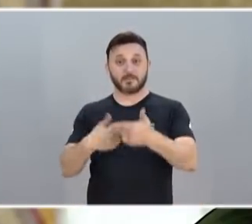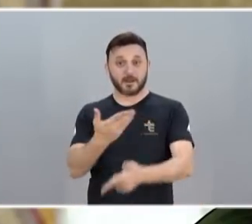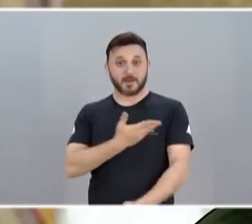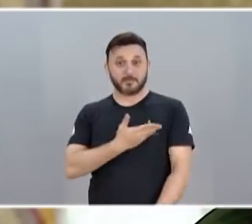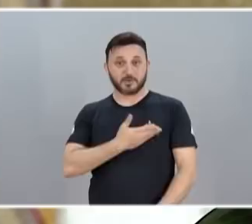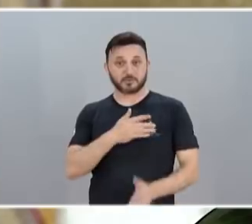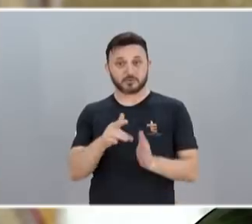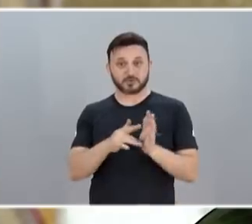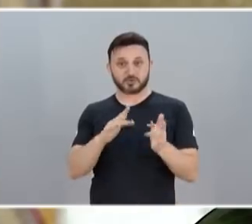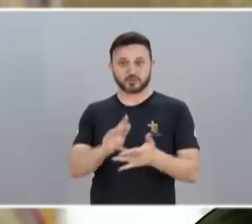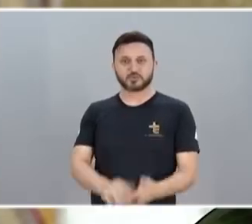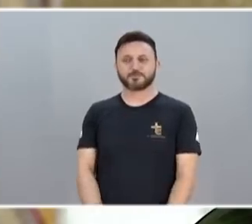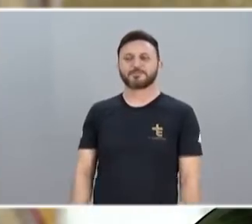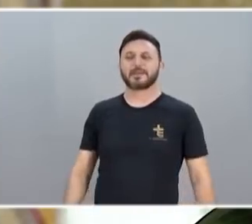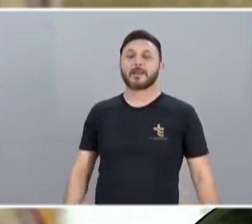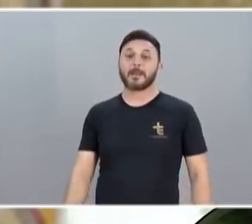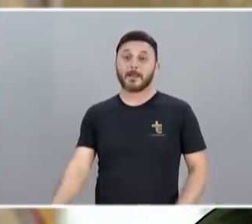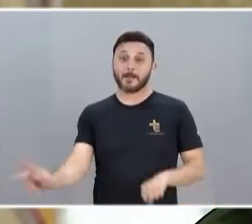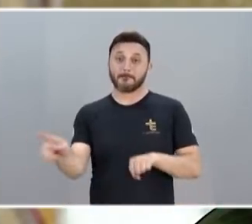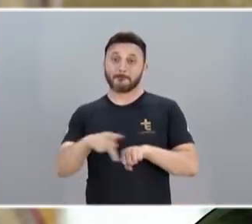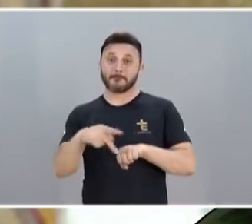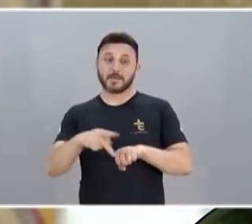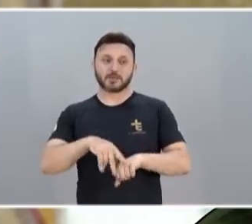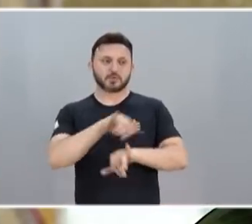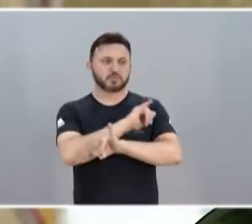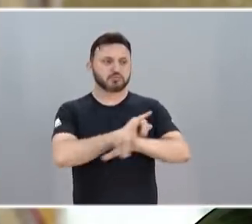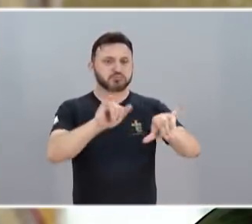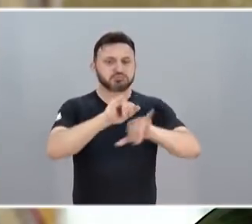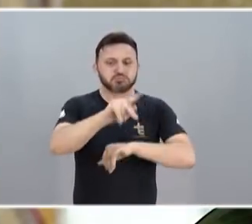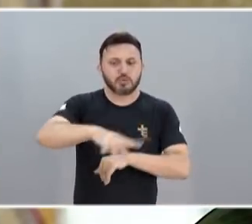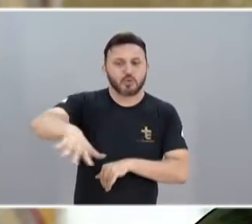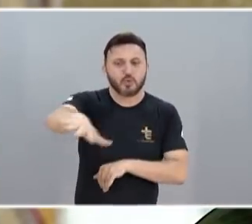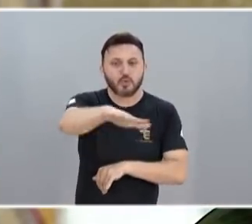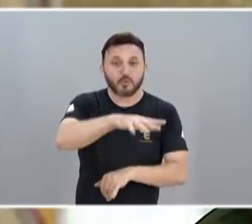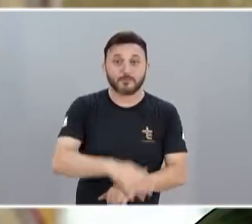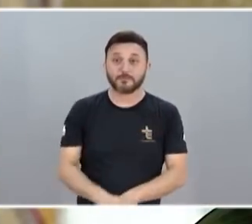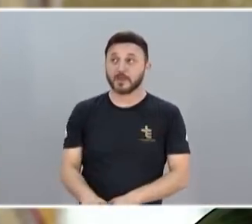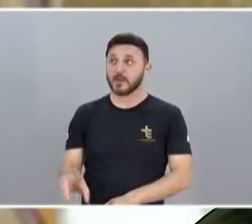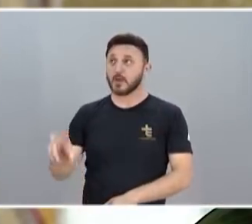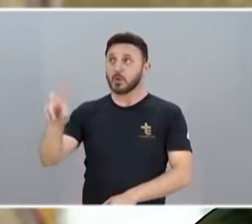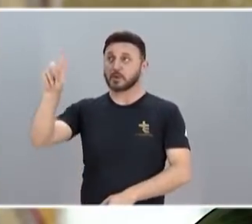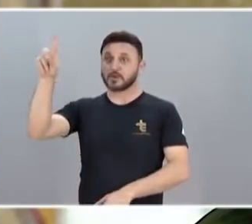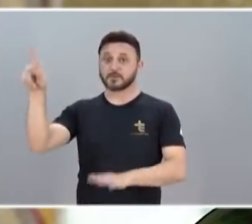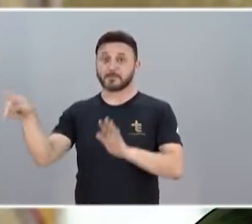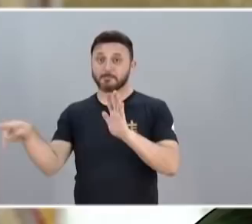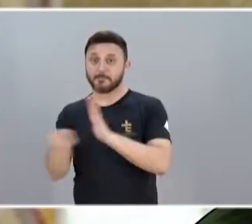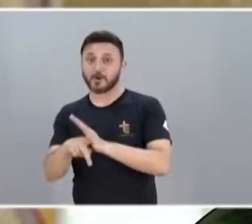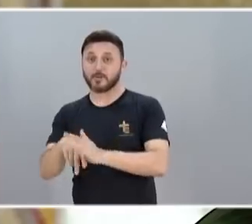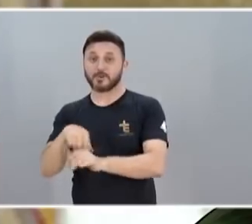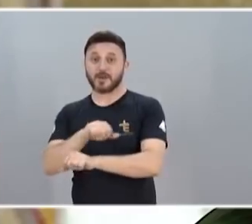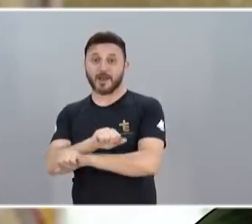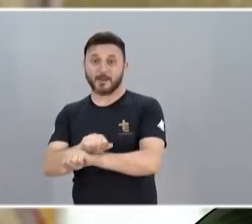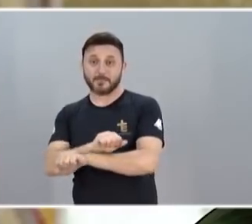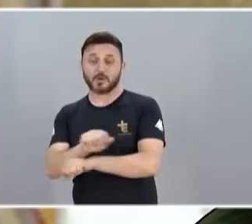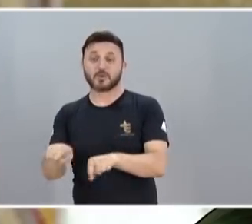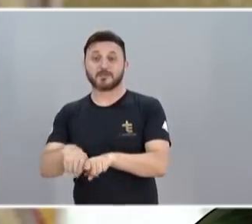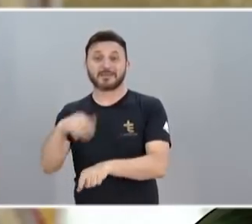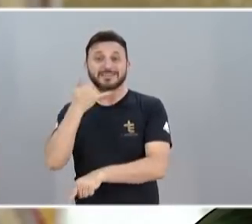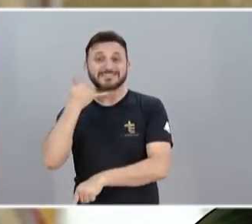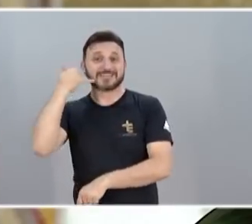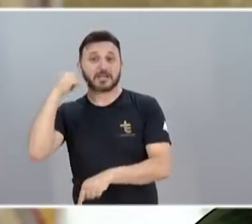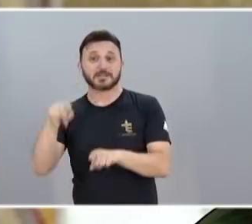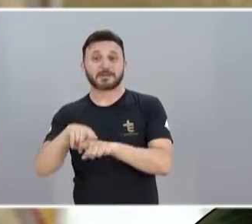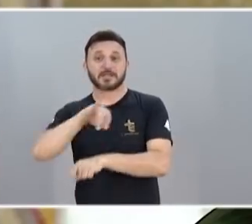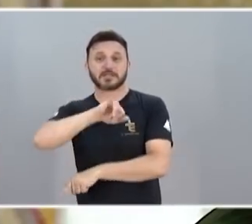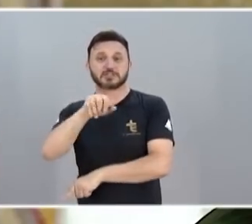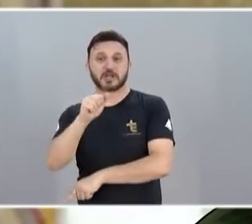dias, Pedro se dirigiu ao povo dizendo: O Deus de Abraão, de Isaque, de Jacó, o